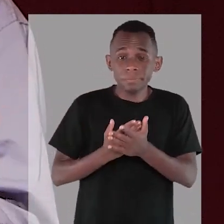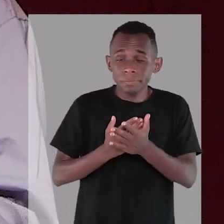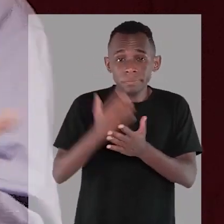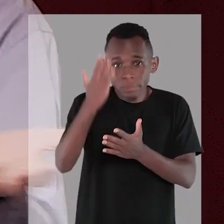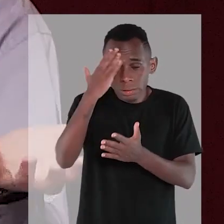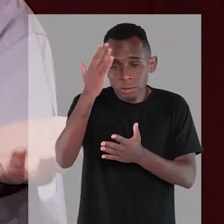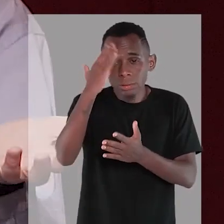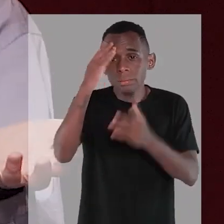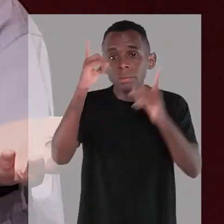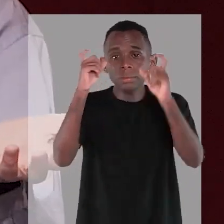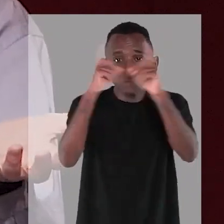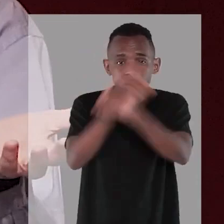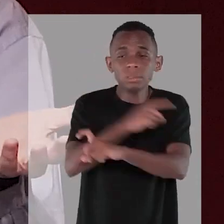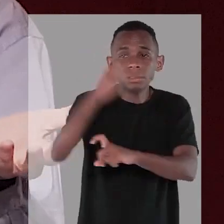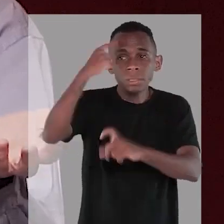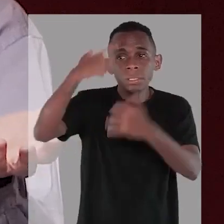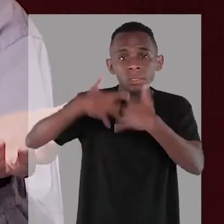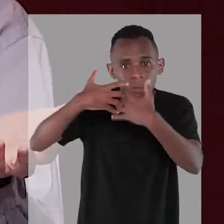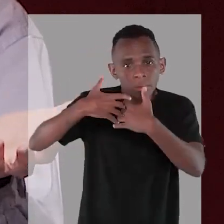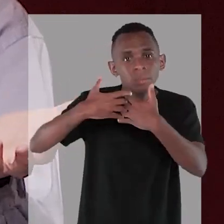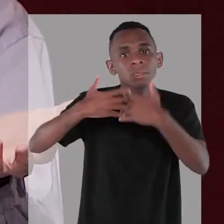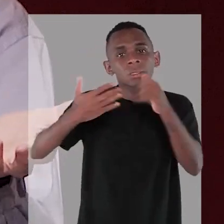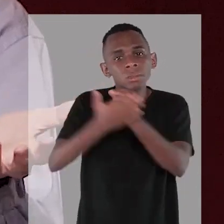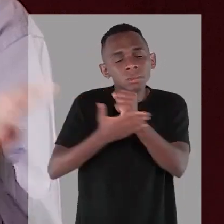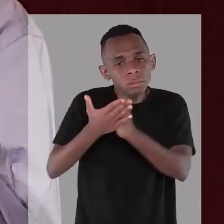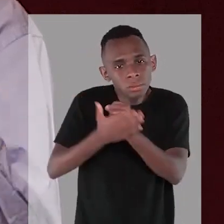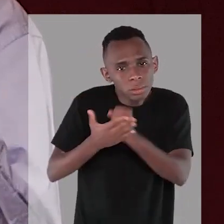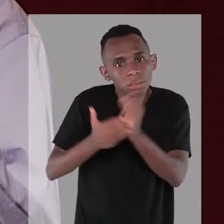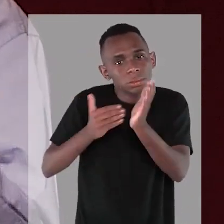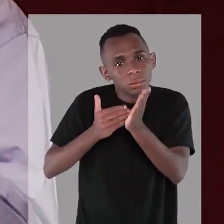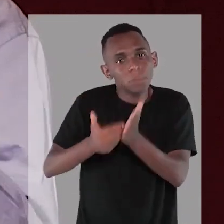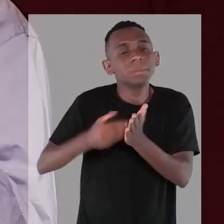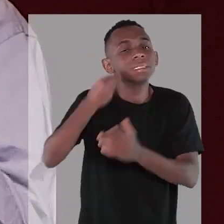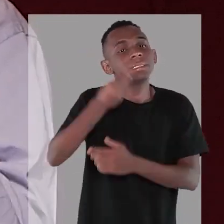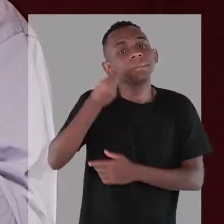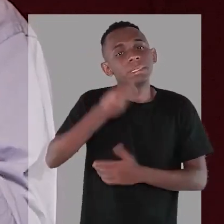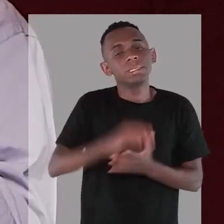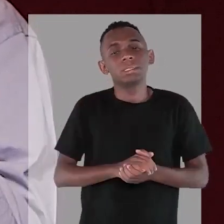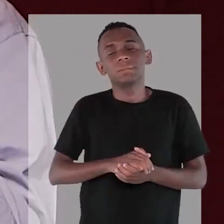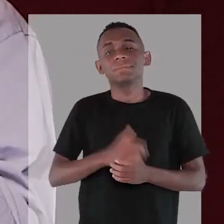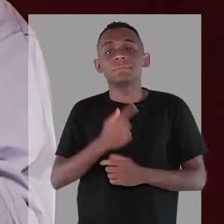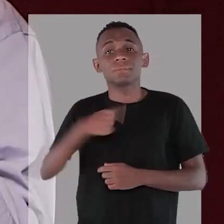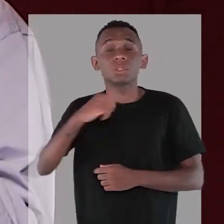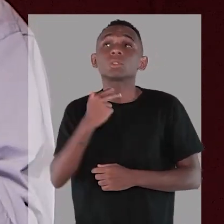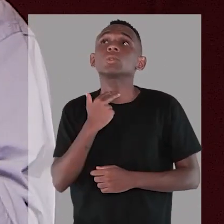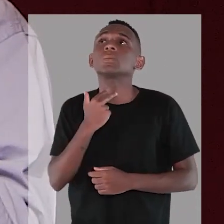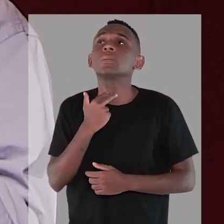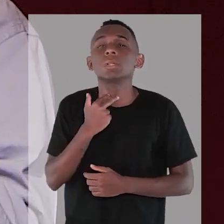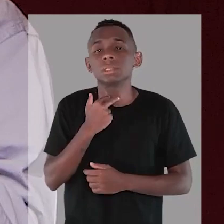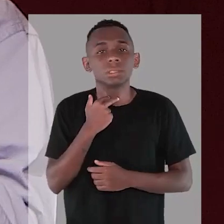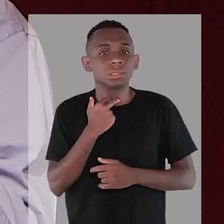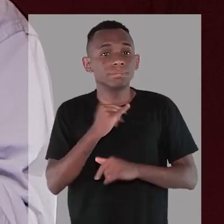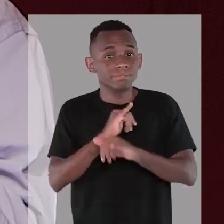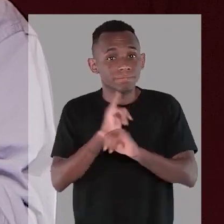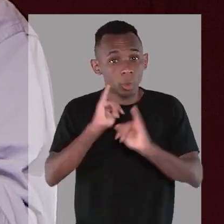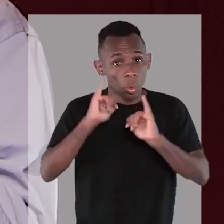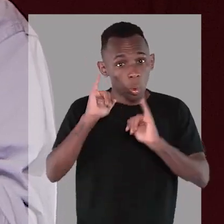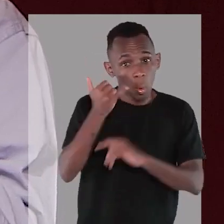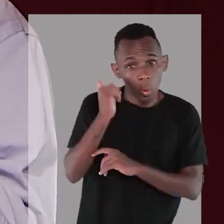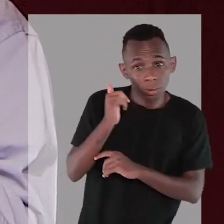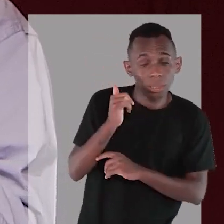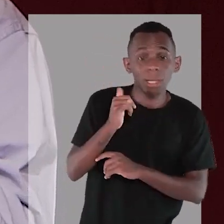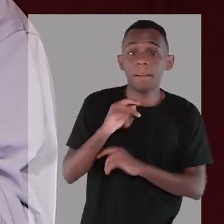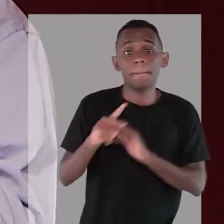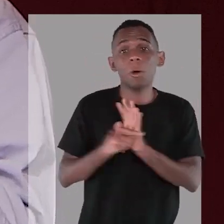isso, que é a originalidade dessa experiência. É uma experiência que nós não podemos contar nem mesmo na